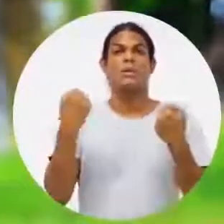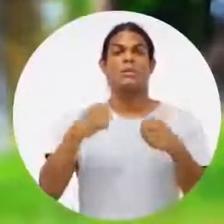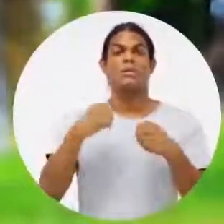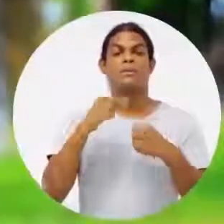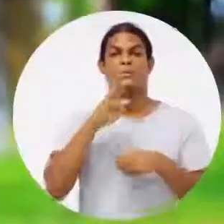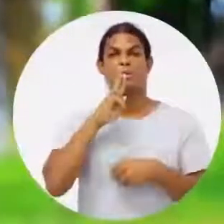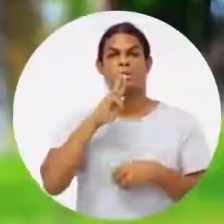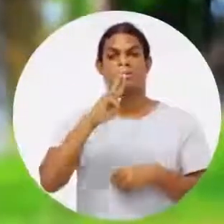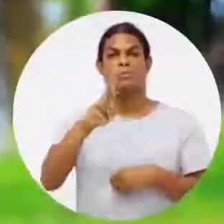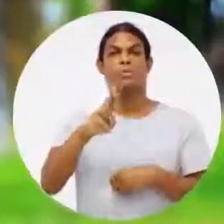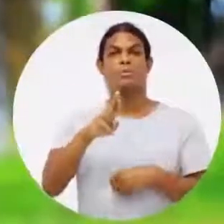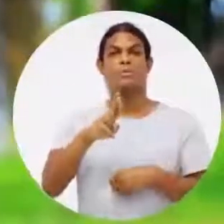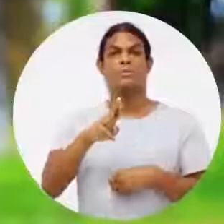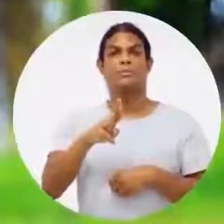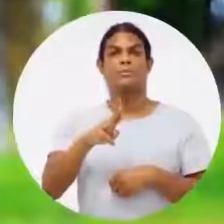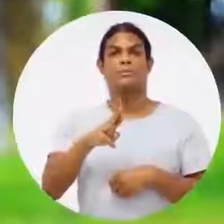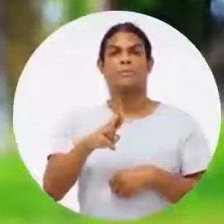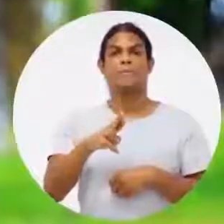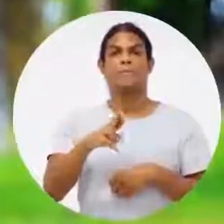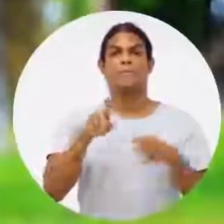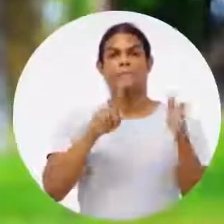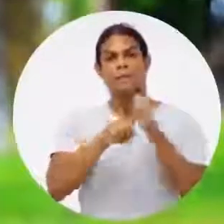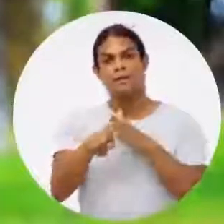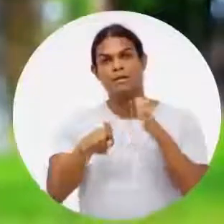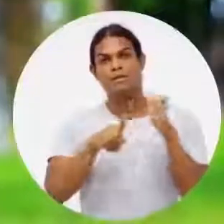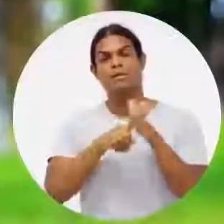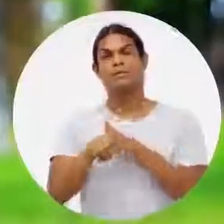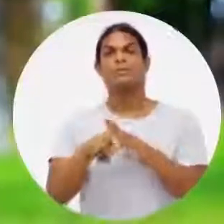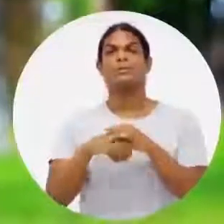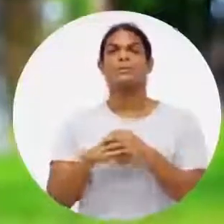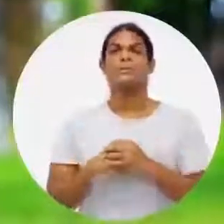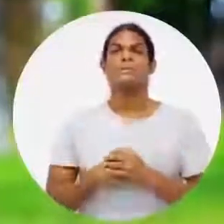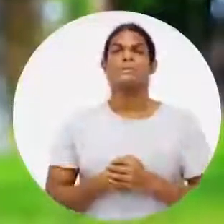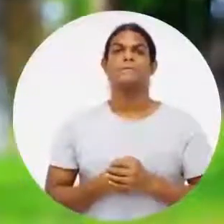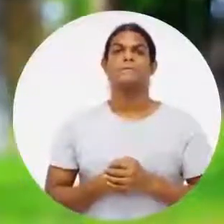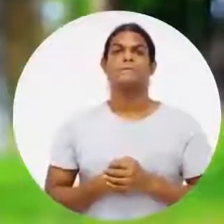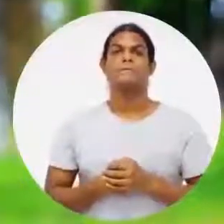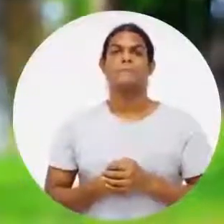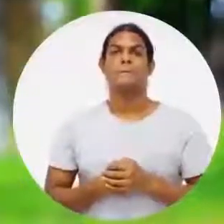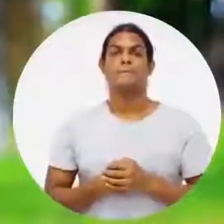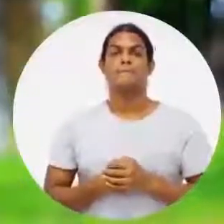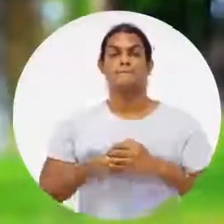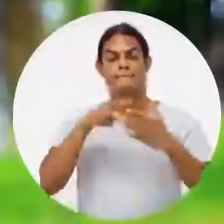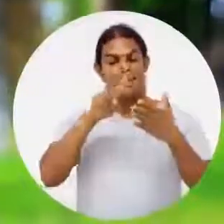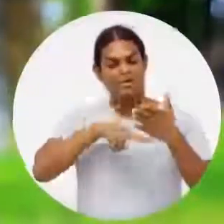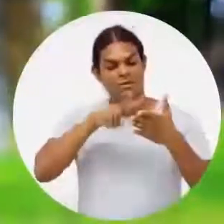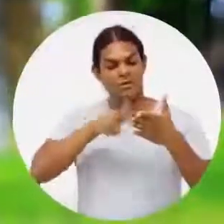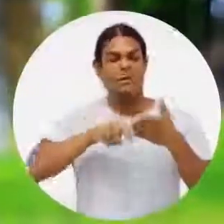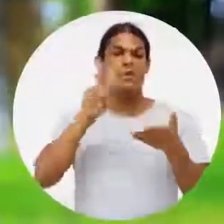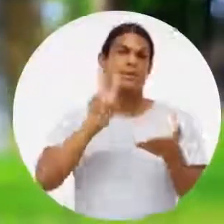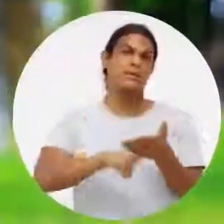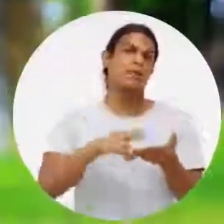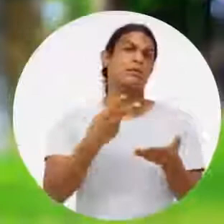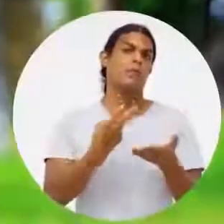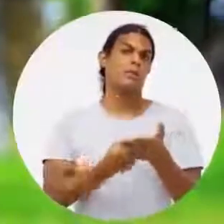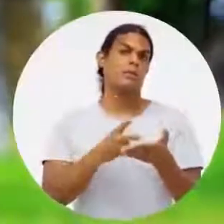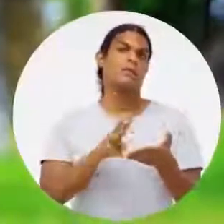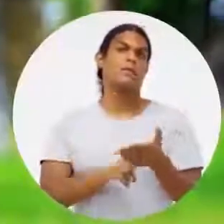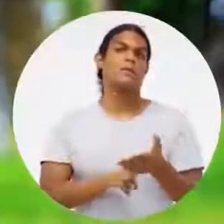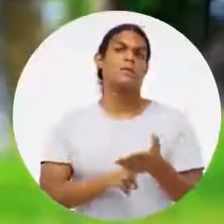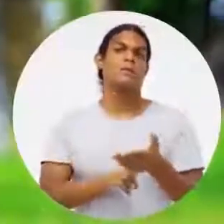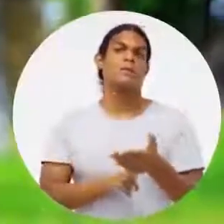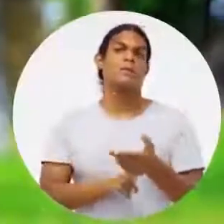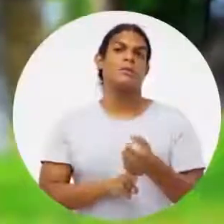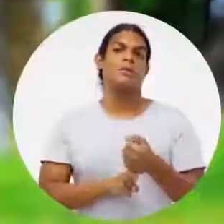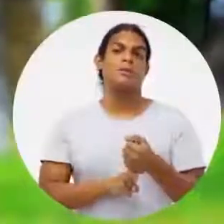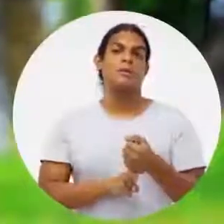das respostas, ou seja, através dos dados obtidos pelos usuários, você vai ler e interpretar. Essa